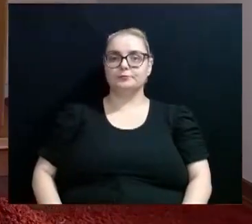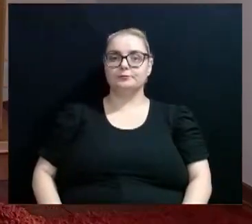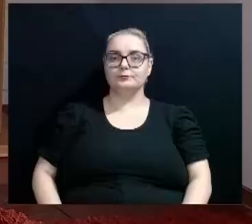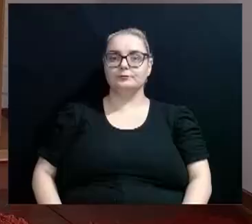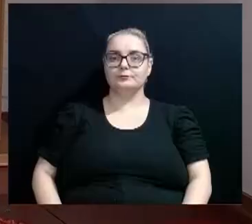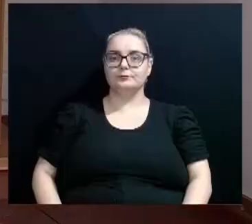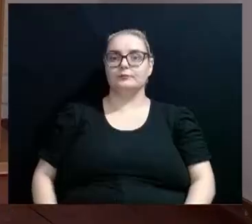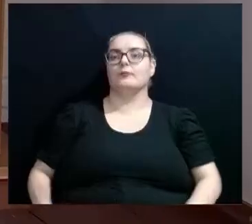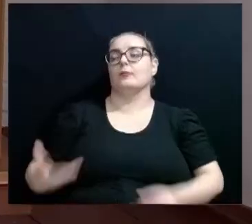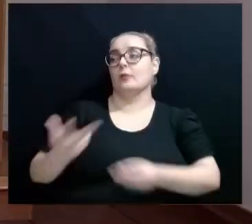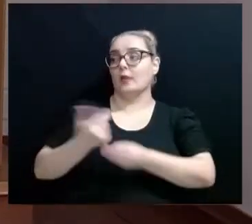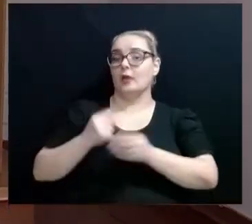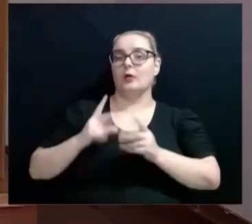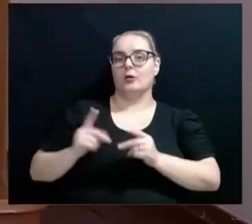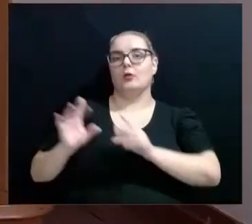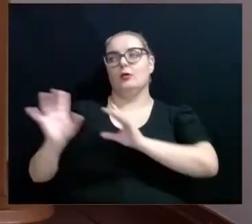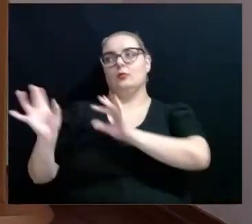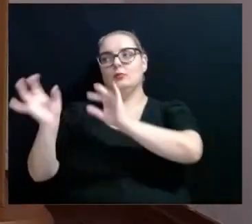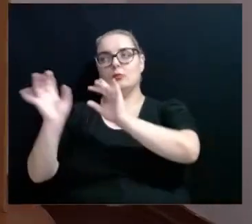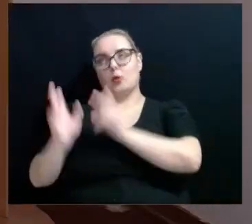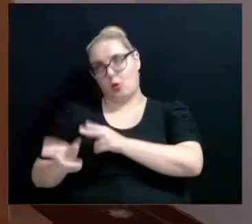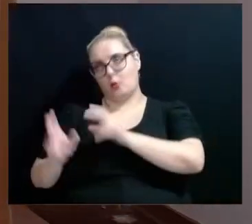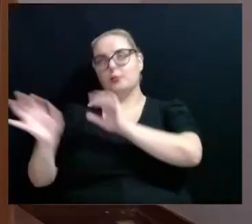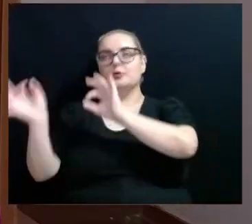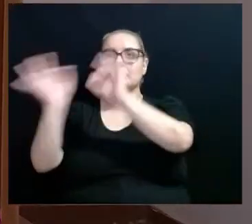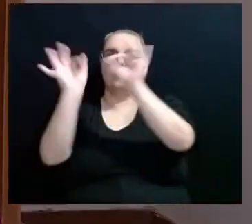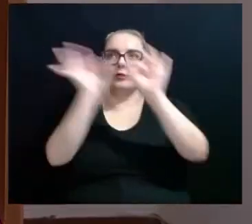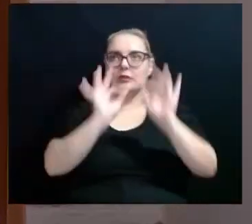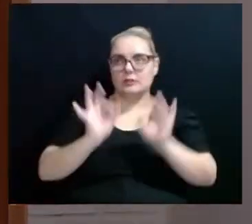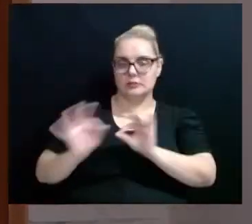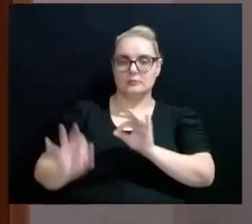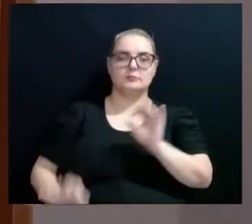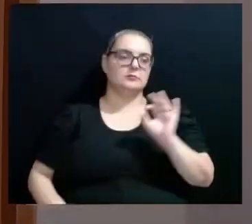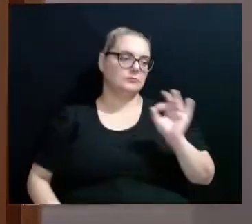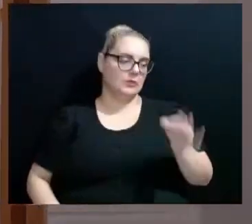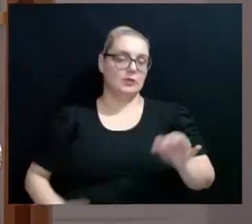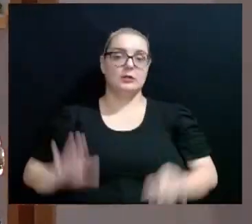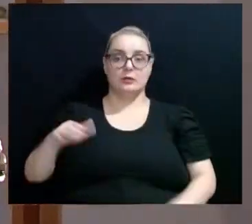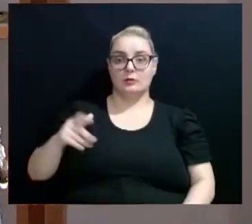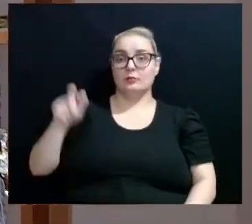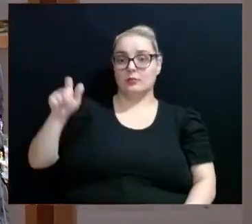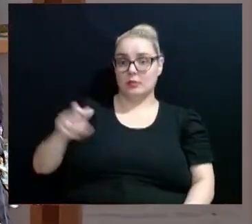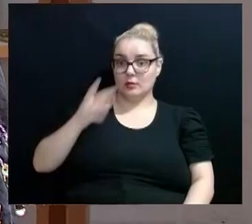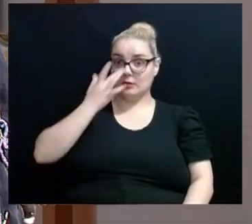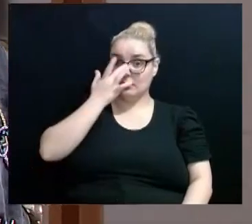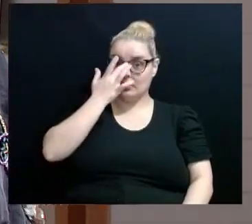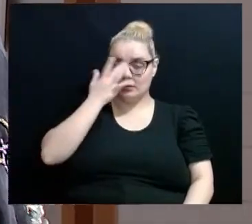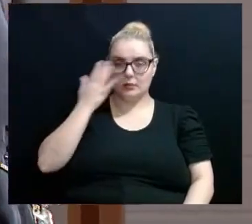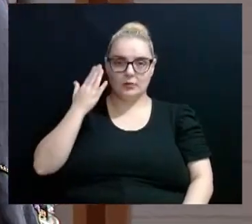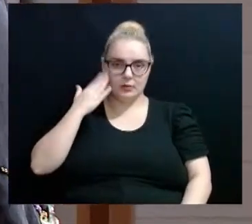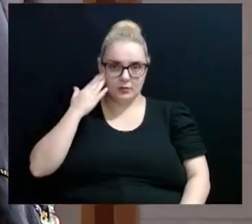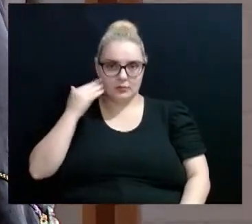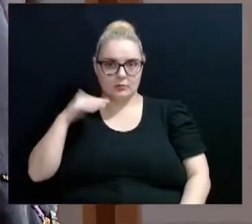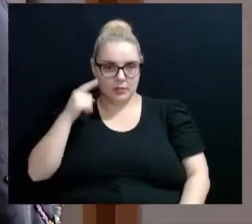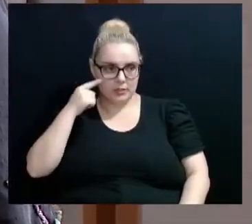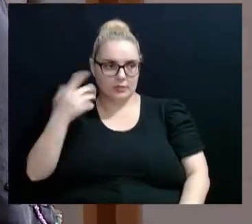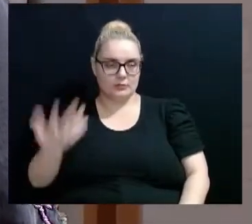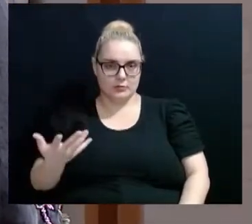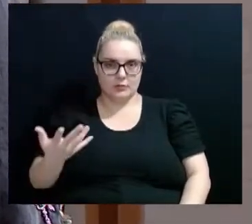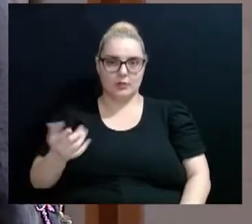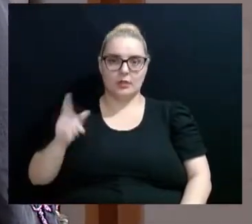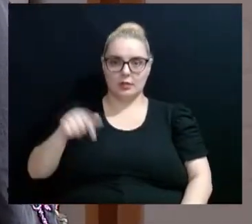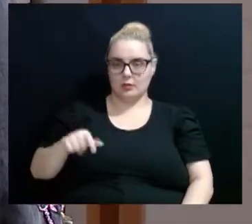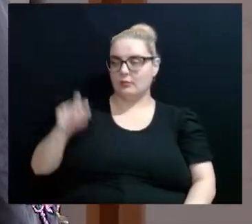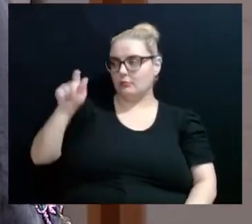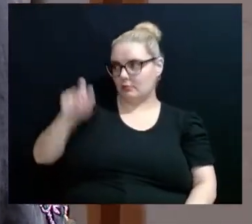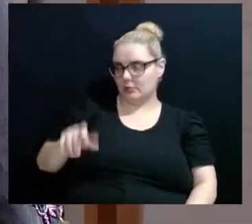para arte como decoração. Correto. Então, quando uma pessoa que gostaria de entender mais o conceito